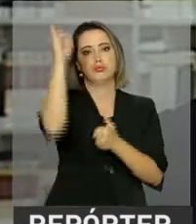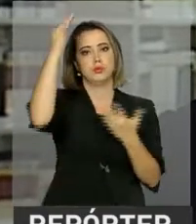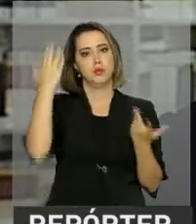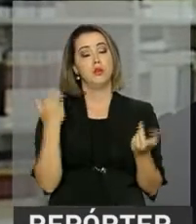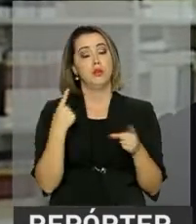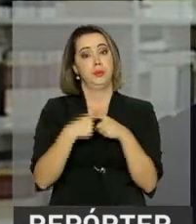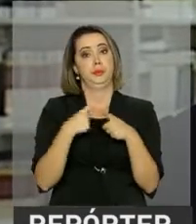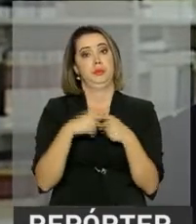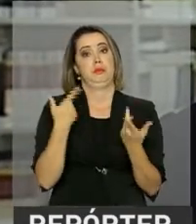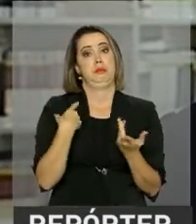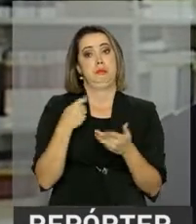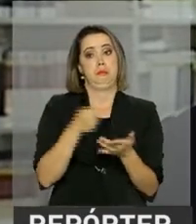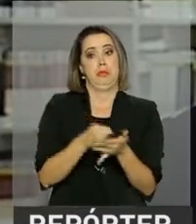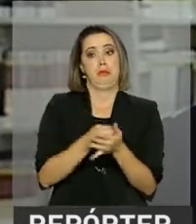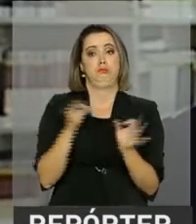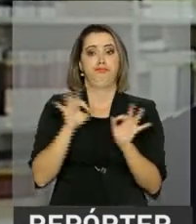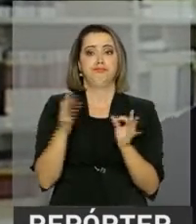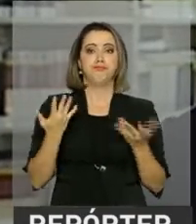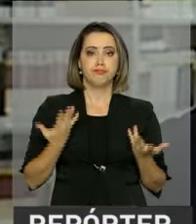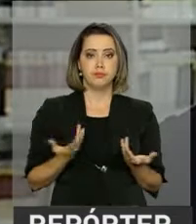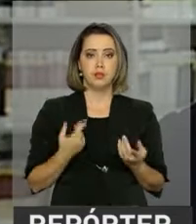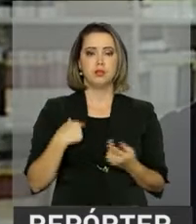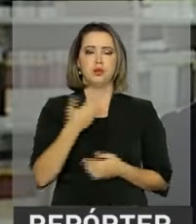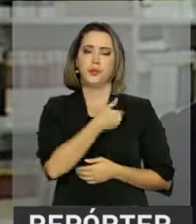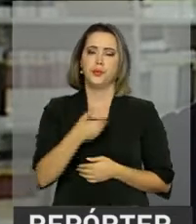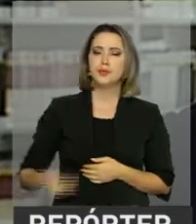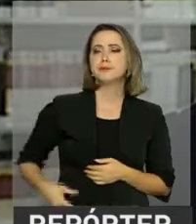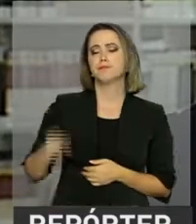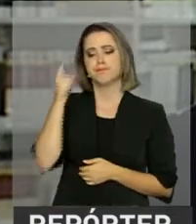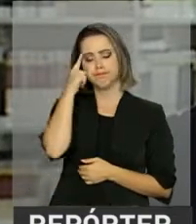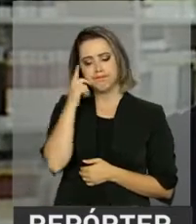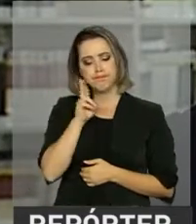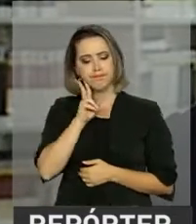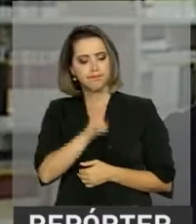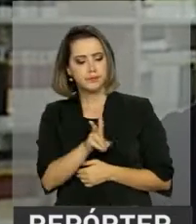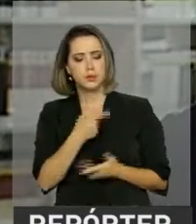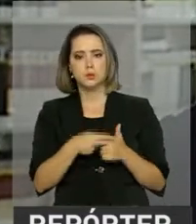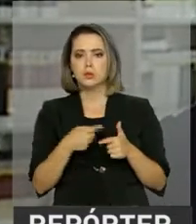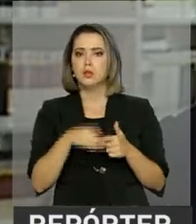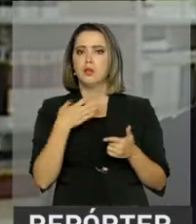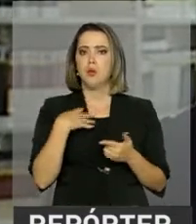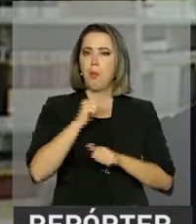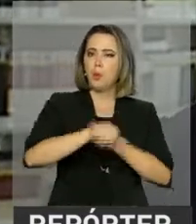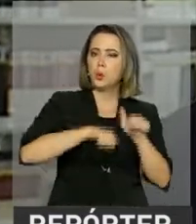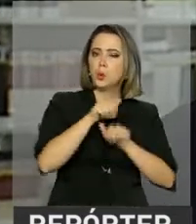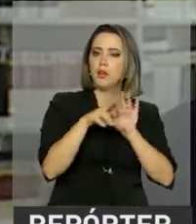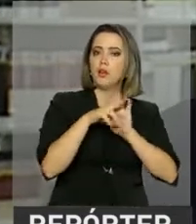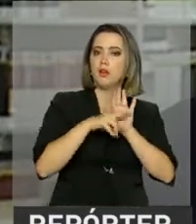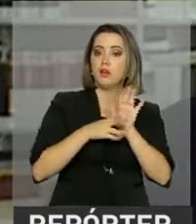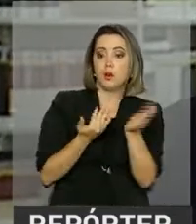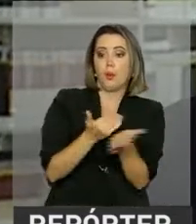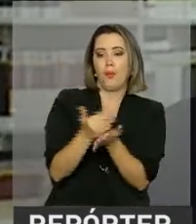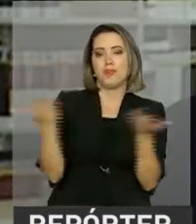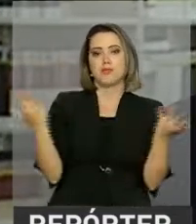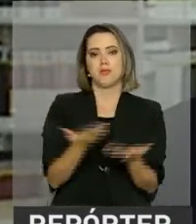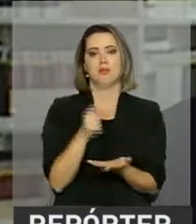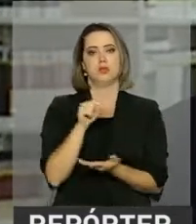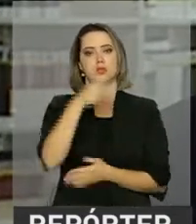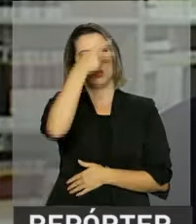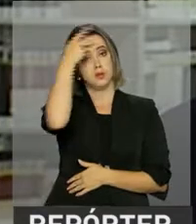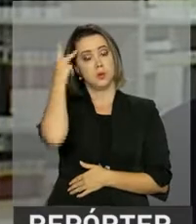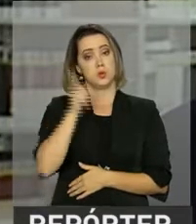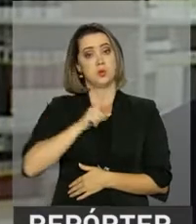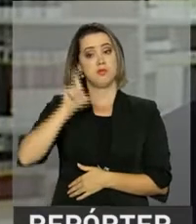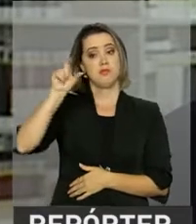pagar esta dívida o governo pensando nisso mudou as regras e começa a valer a partir de hoje para que as pessoas